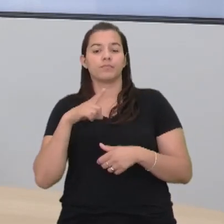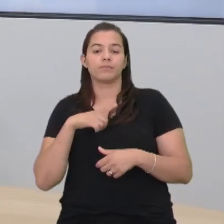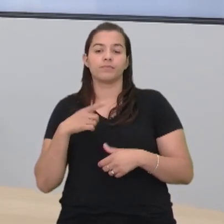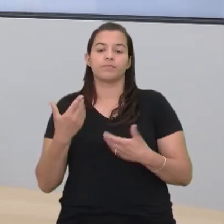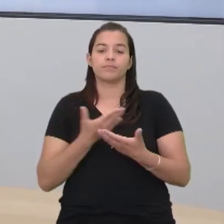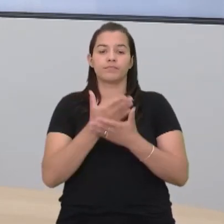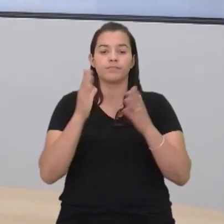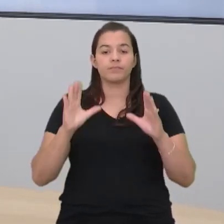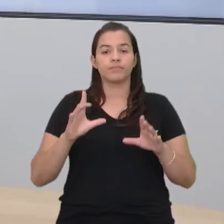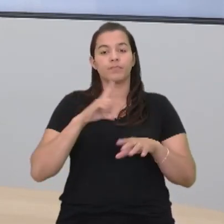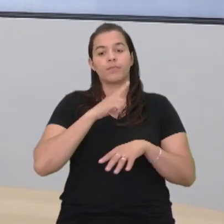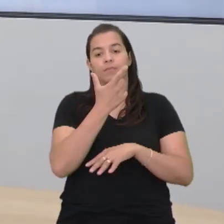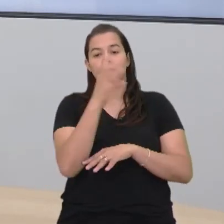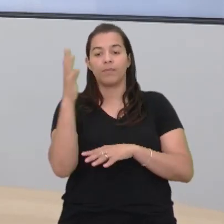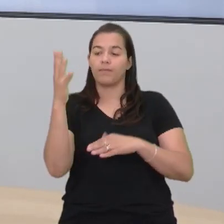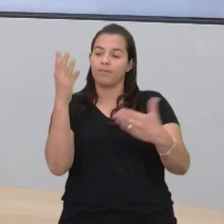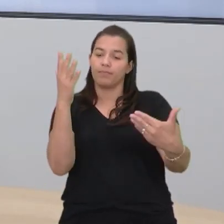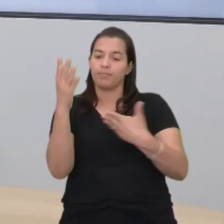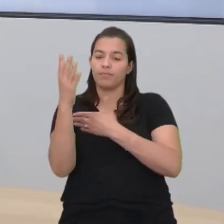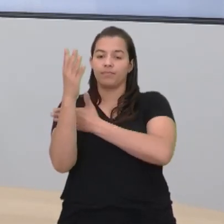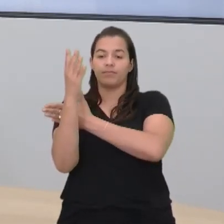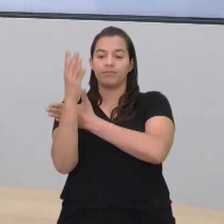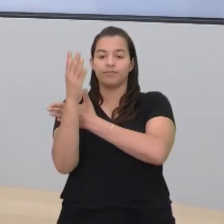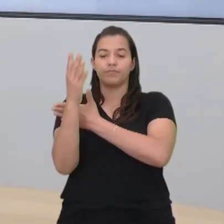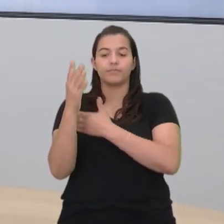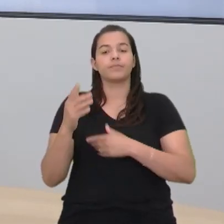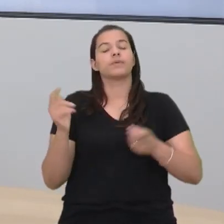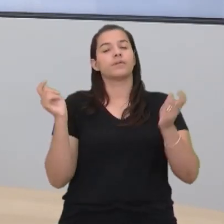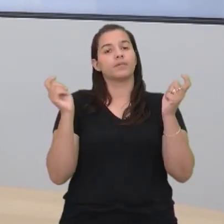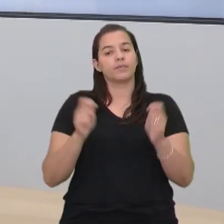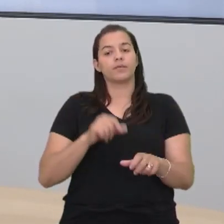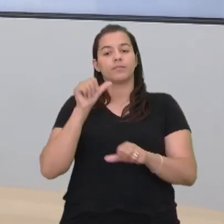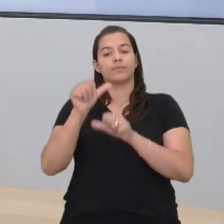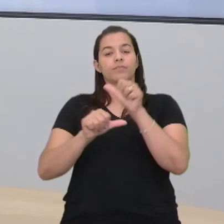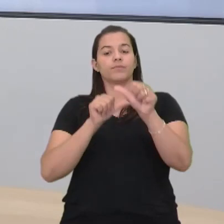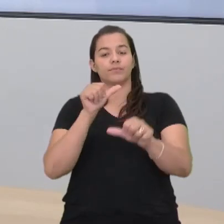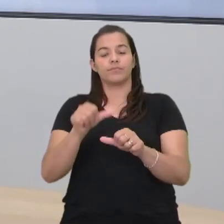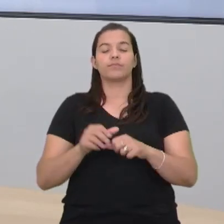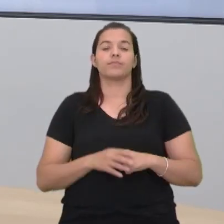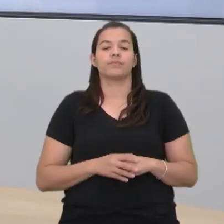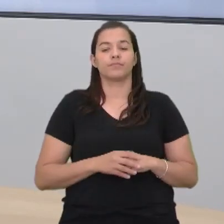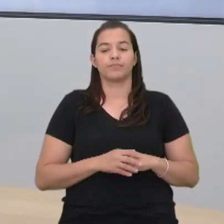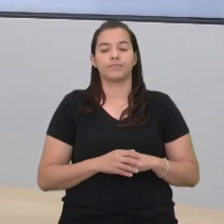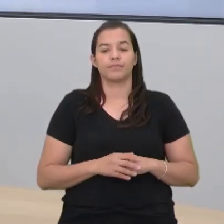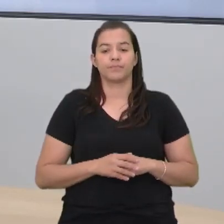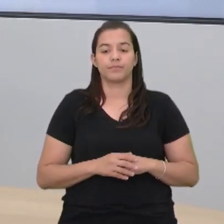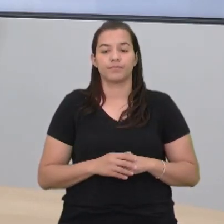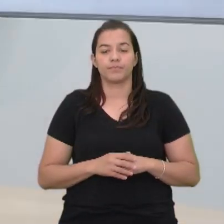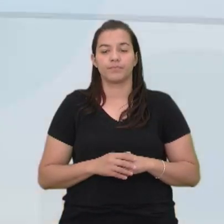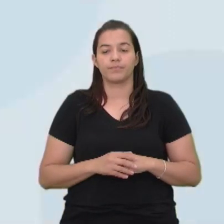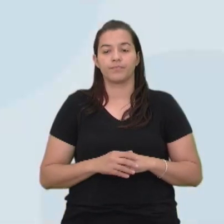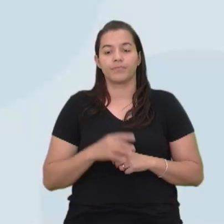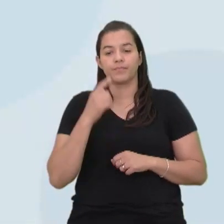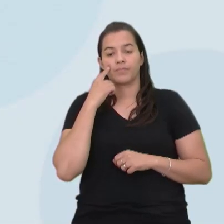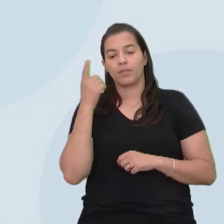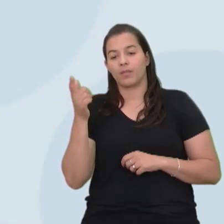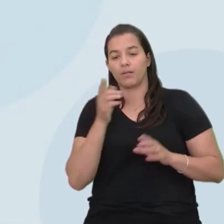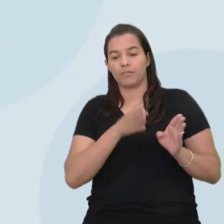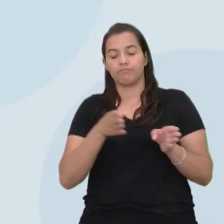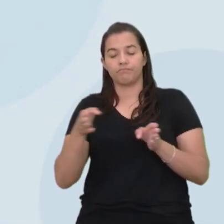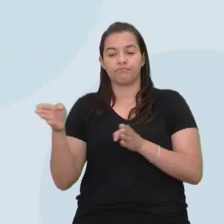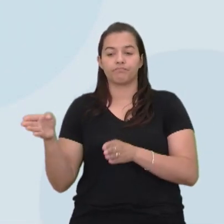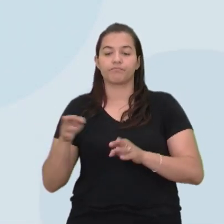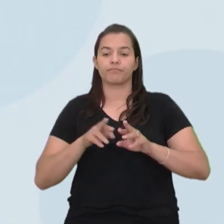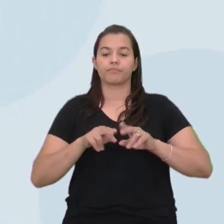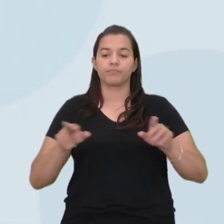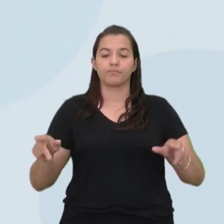põe lá uma árvorezinha, ele passa por trás da árvorezinha. Você consegue fazer essa mudança de posição, tá bom? Então, vá para frente, vá para trás, várias camadas. E aqui